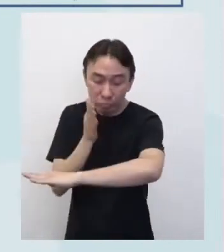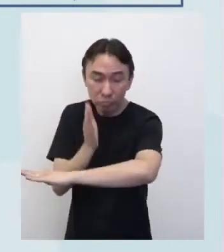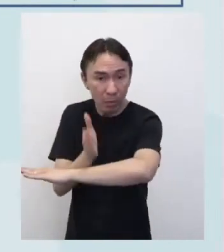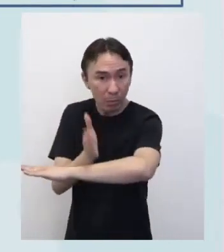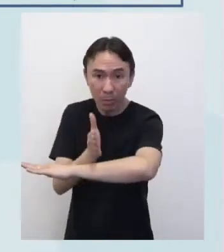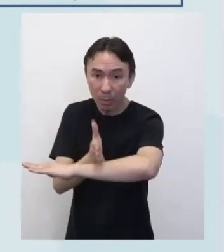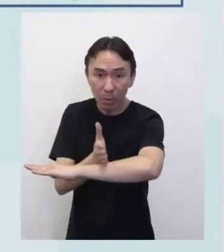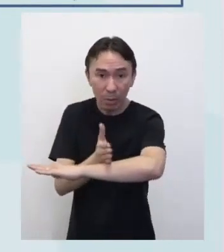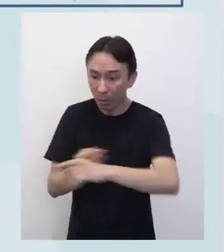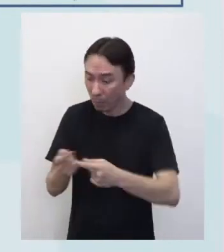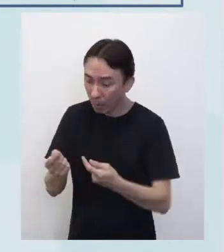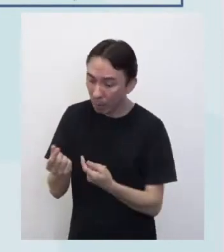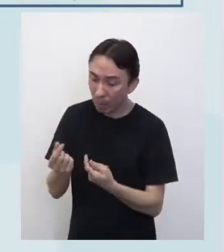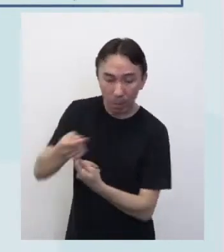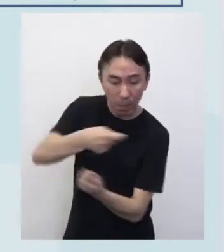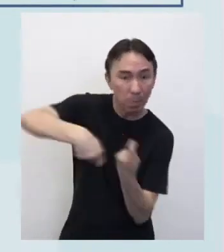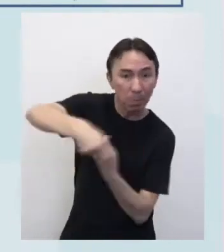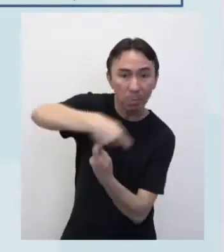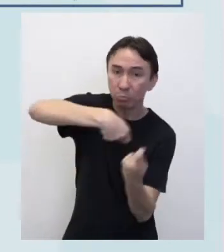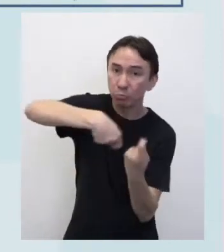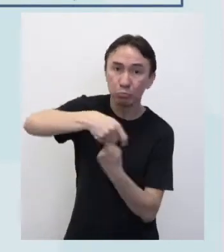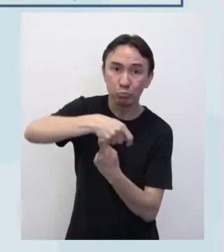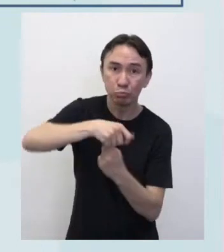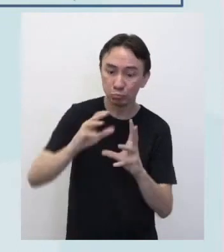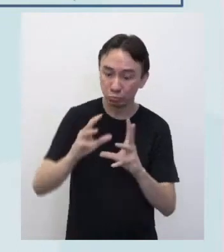praticamente desaparece na Europa. Então, agora ele está